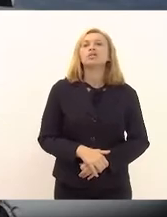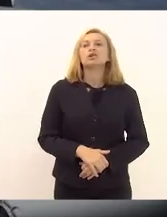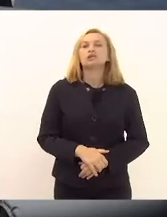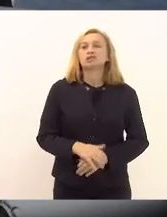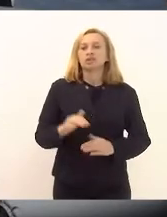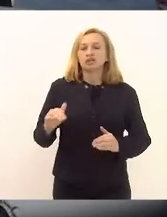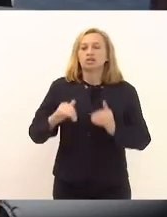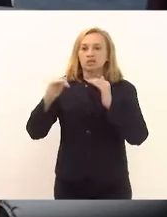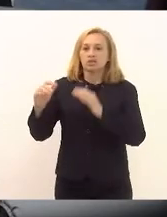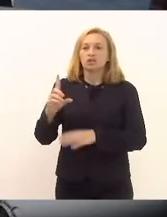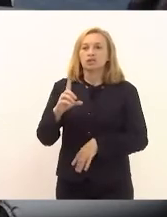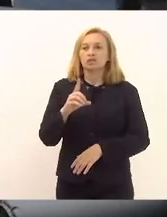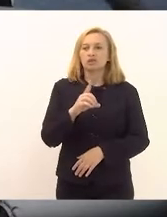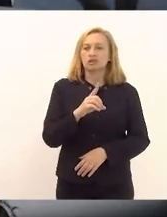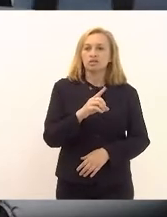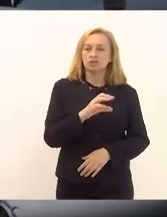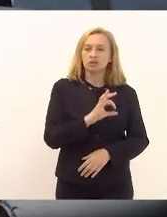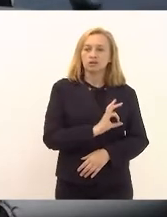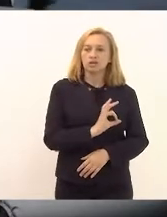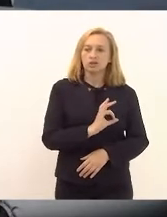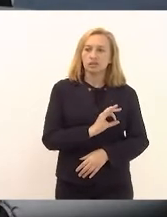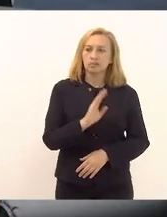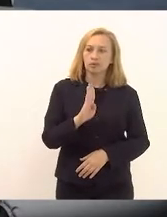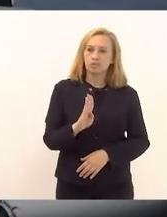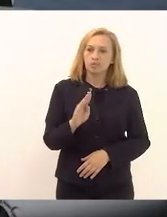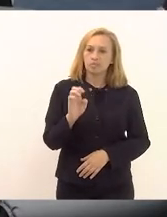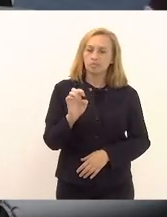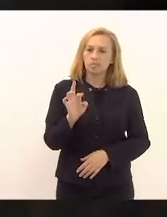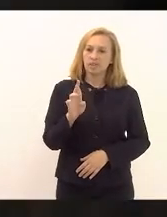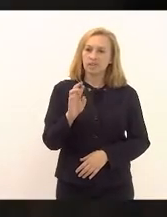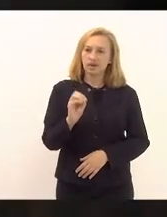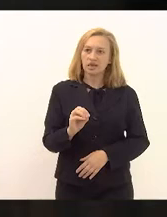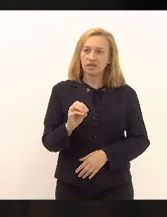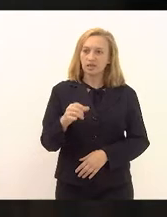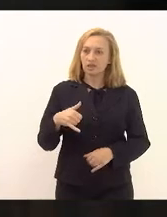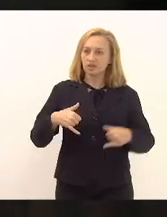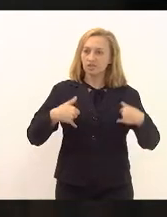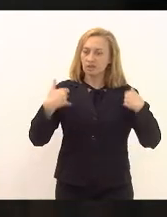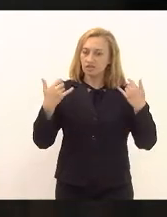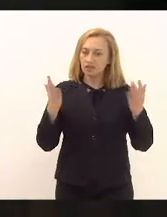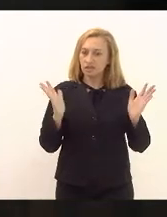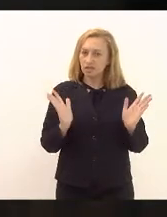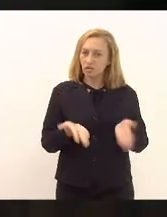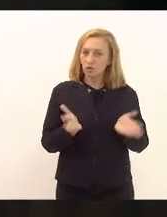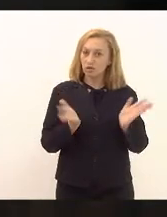Subtenente Bernardo, que é um dos autores dessa mensagem. Ele é aniversariante do dia.